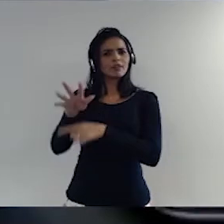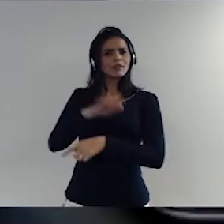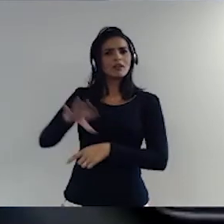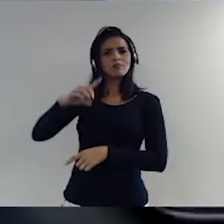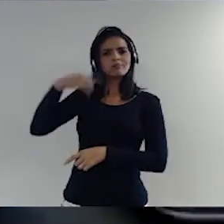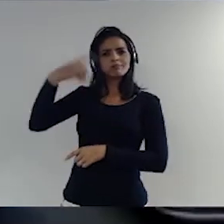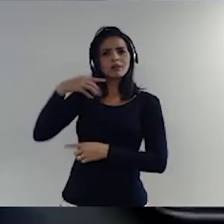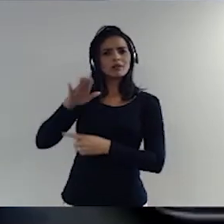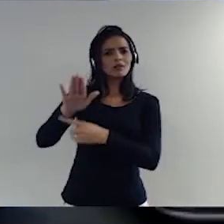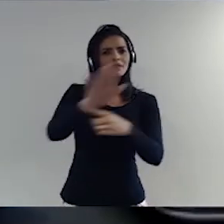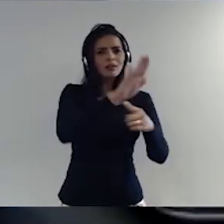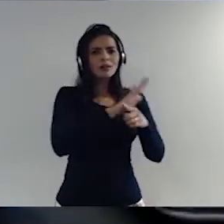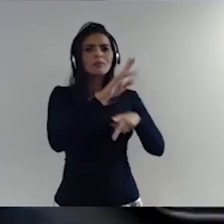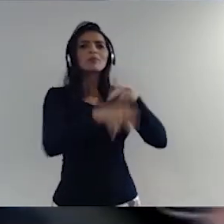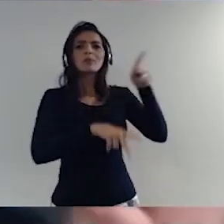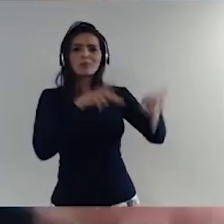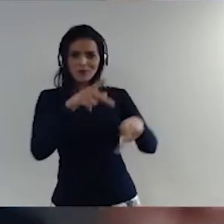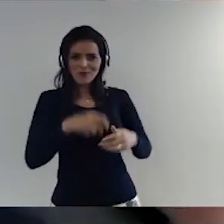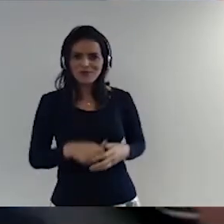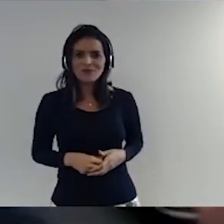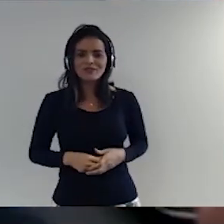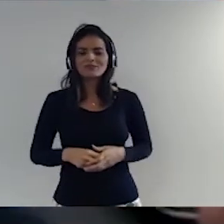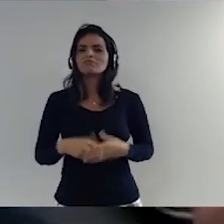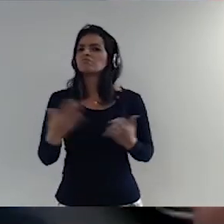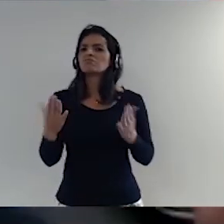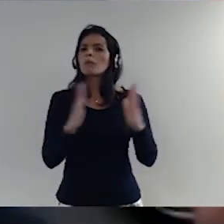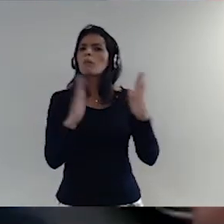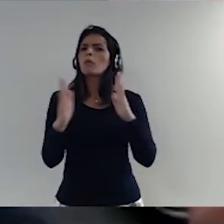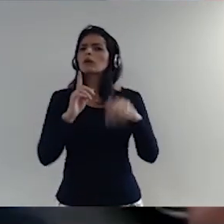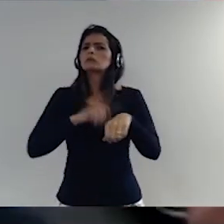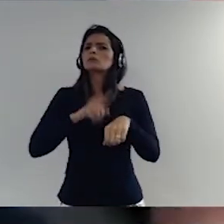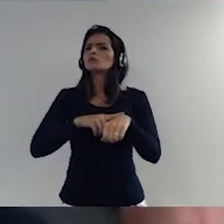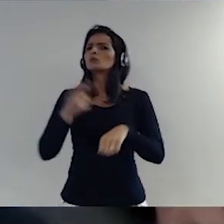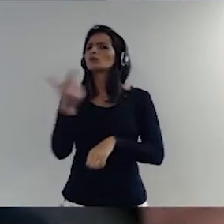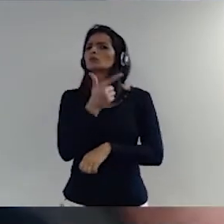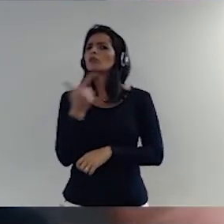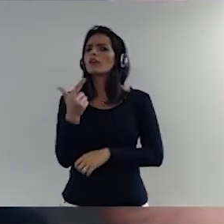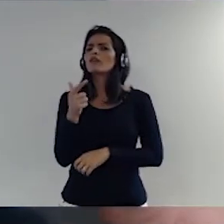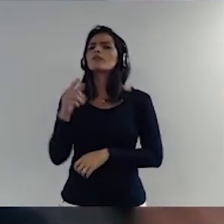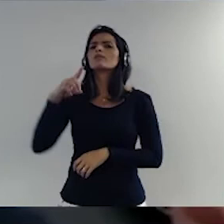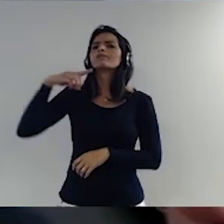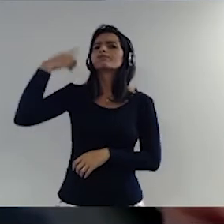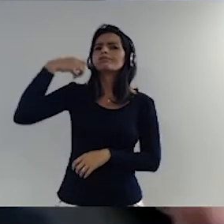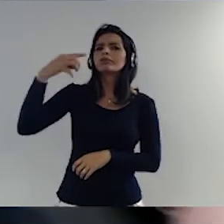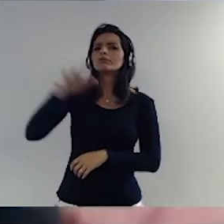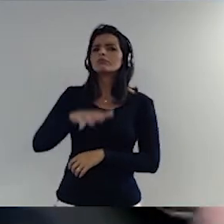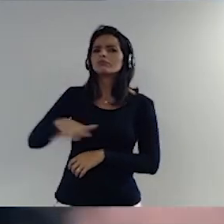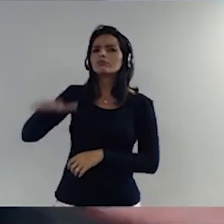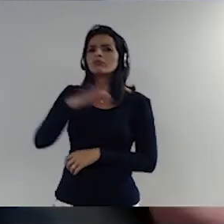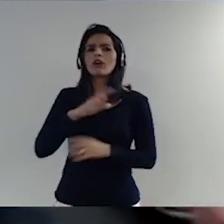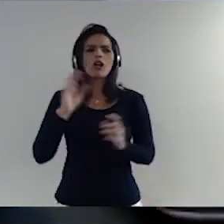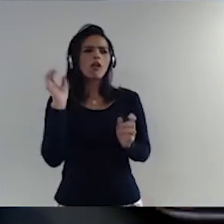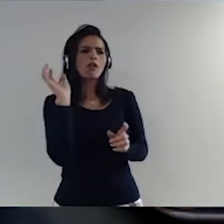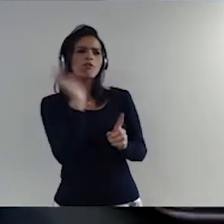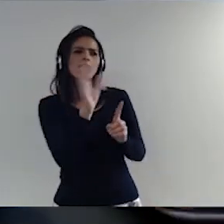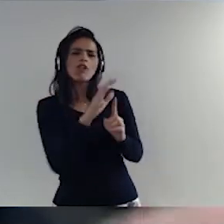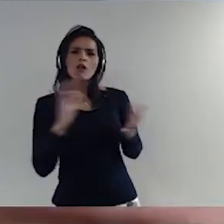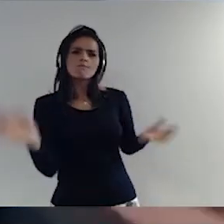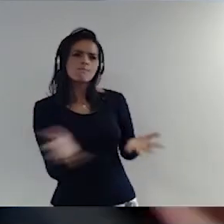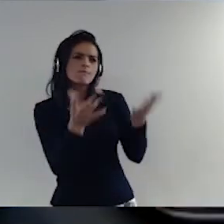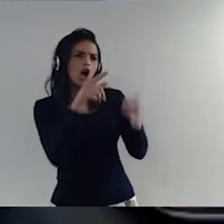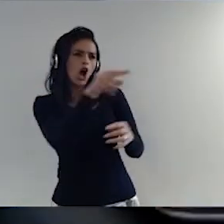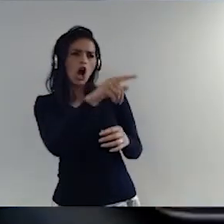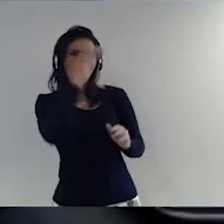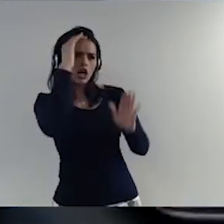dado à coletividade. Em nenhum momento a advocacia incitou qualquer desrespeito